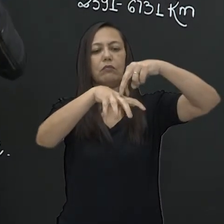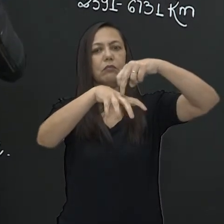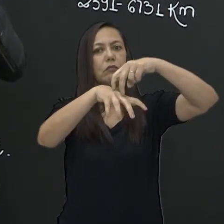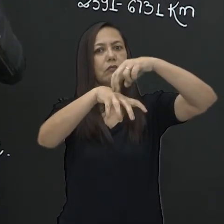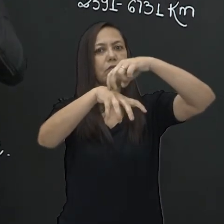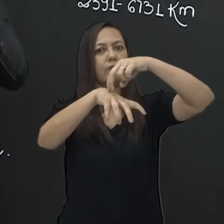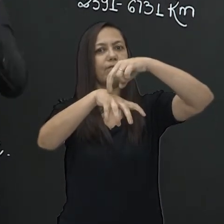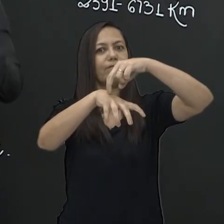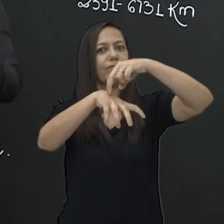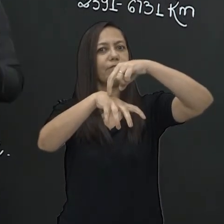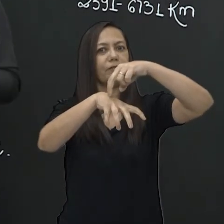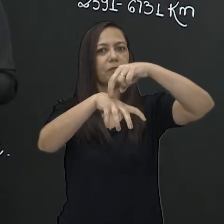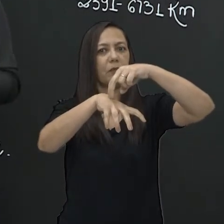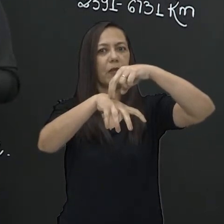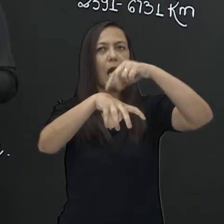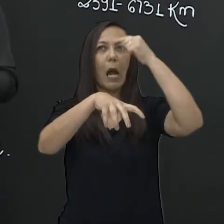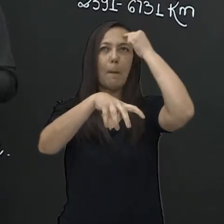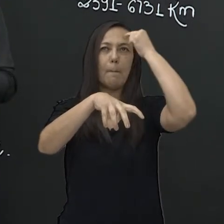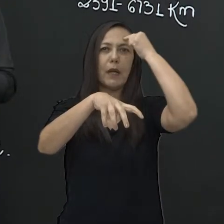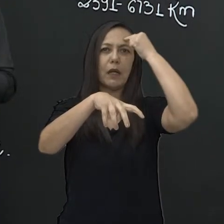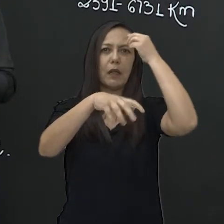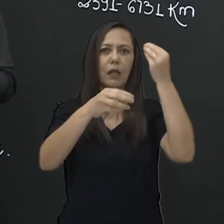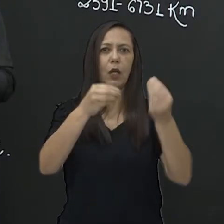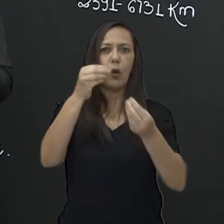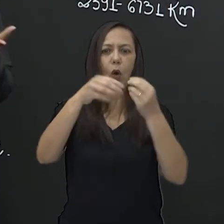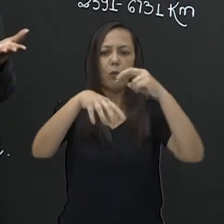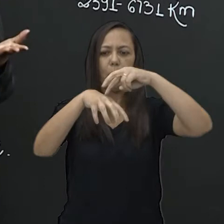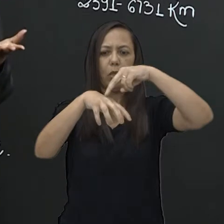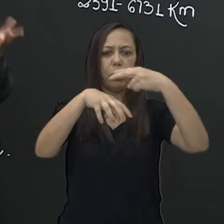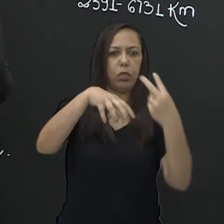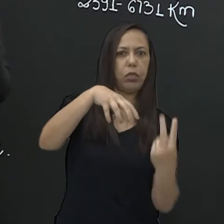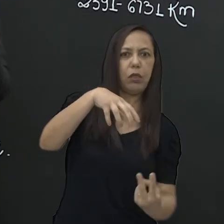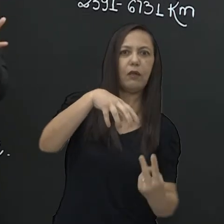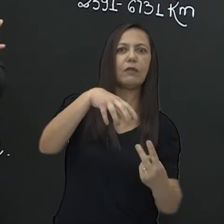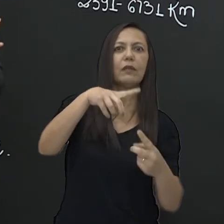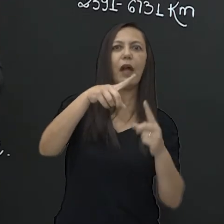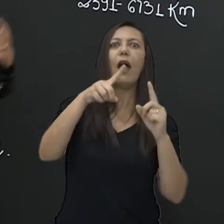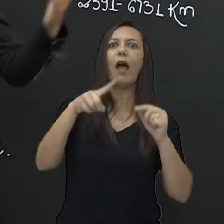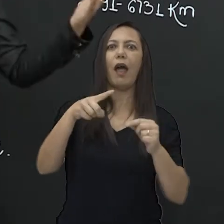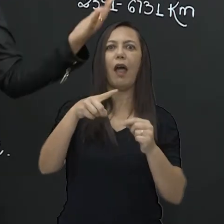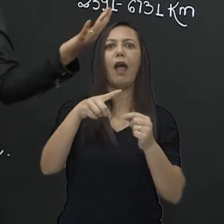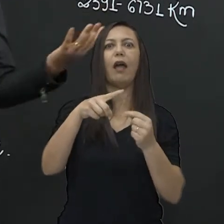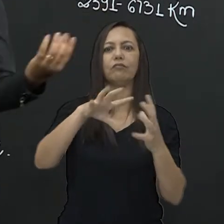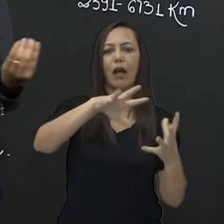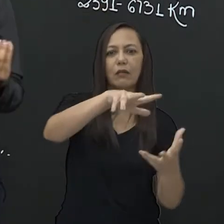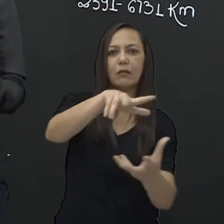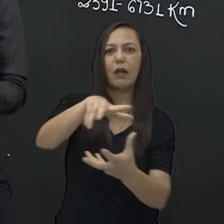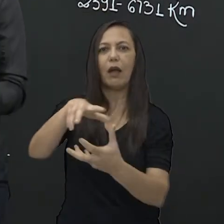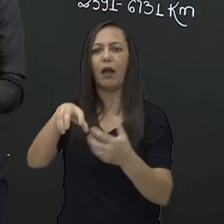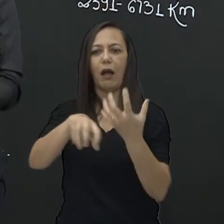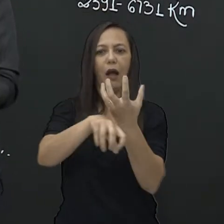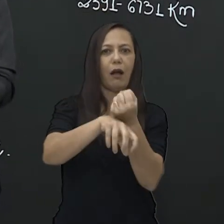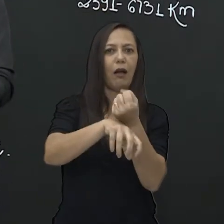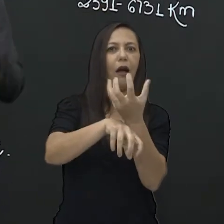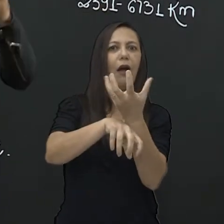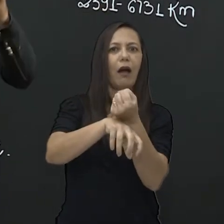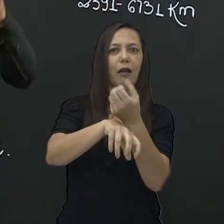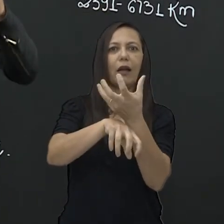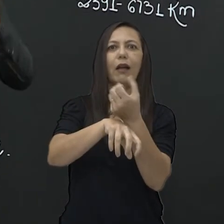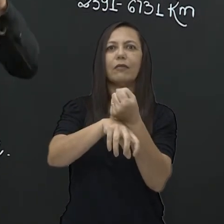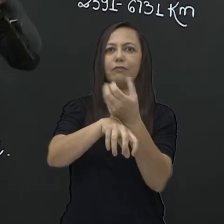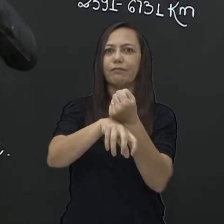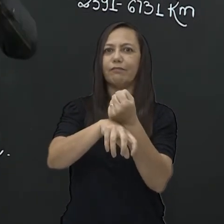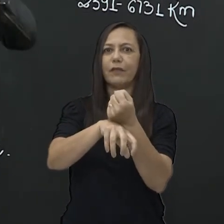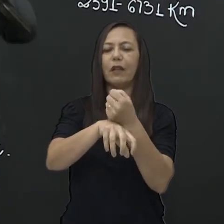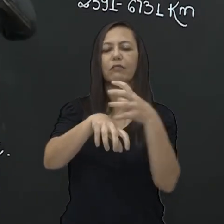do planeta e nem fica pensando assim, porque a gente não cai. A força da gravidade, você lembra, né? É a força que puxa todos para o centro da Terra, então